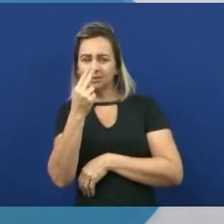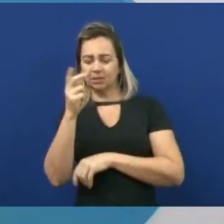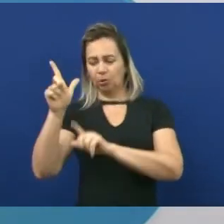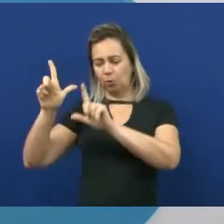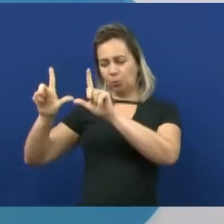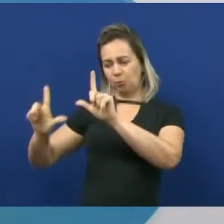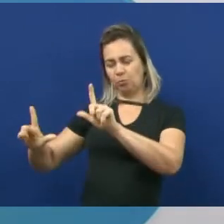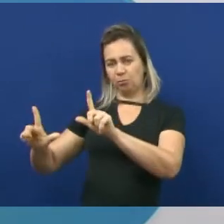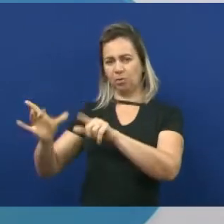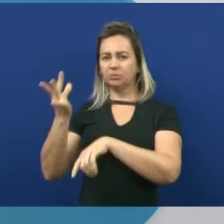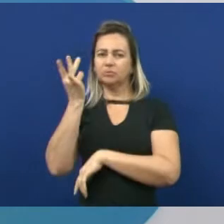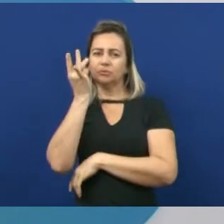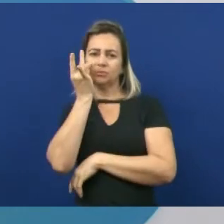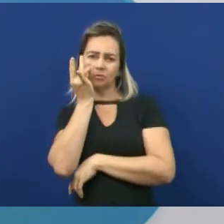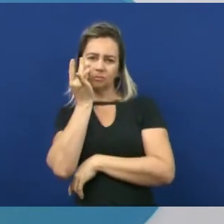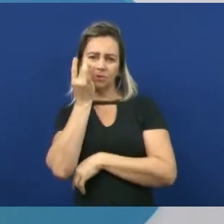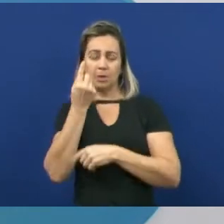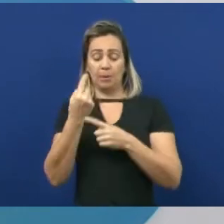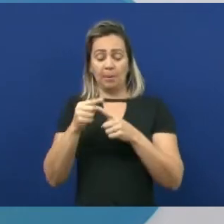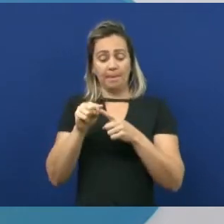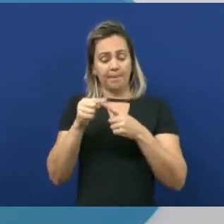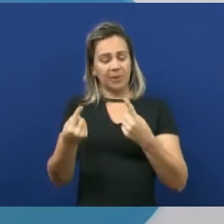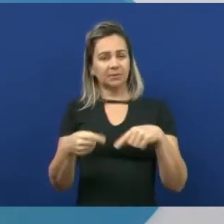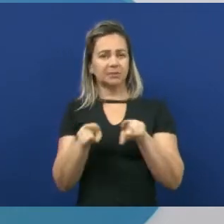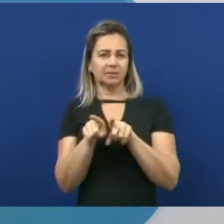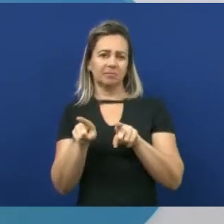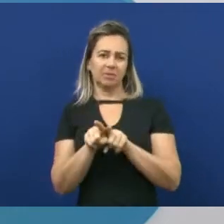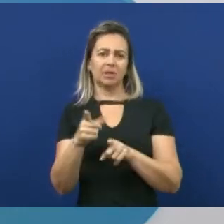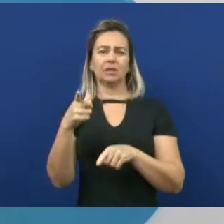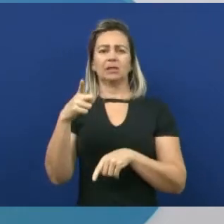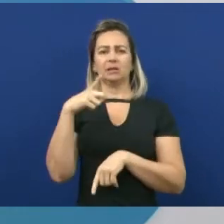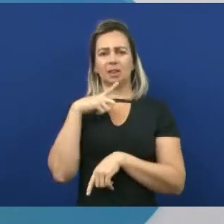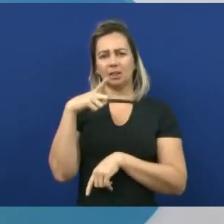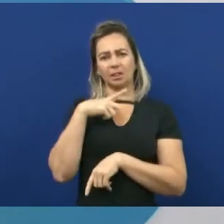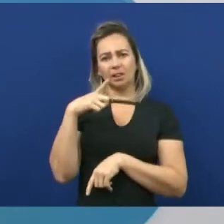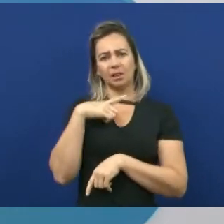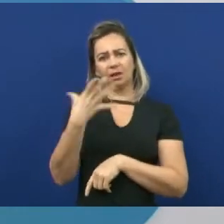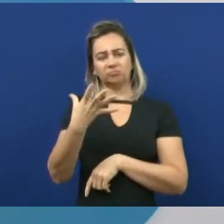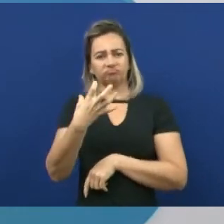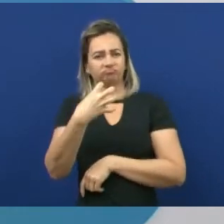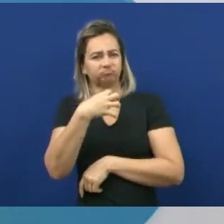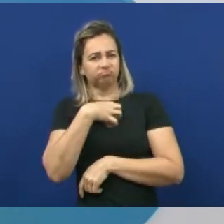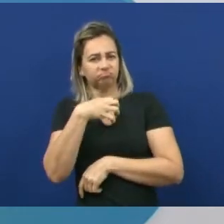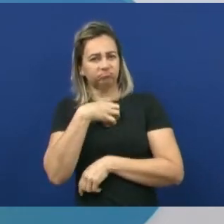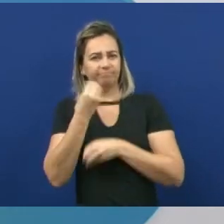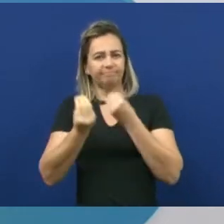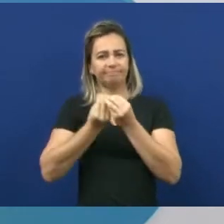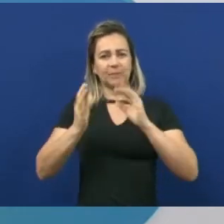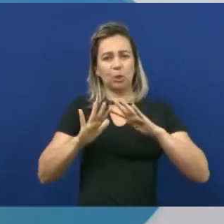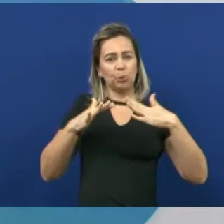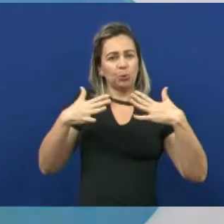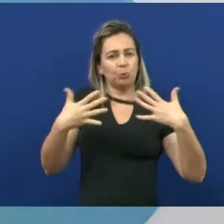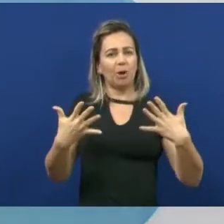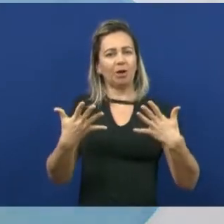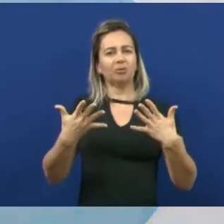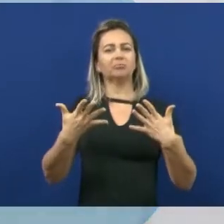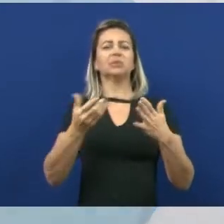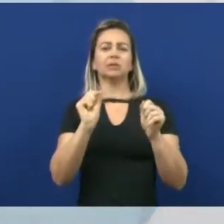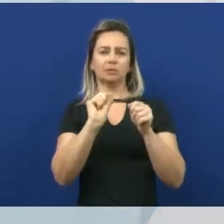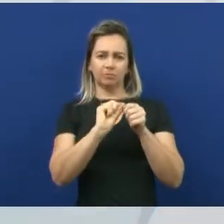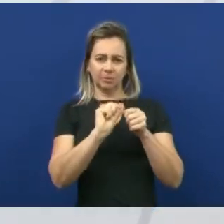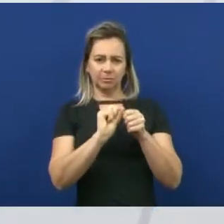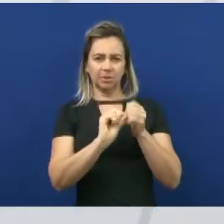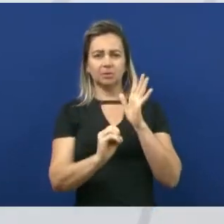porque permanece ali o sentimento, a sua singularidade sobre a qual foi produzida.